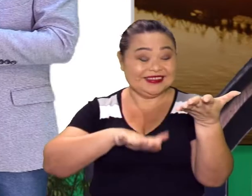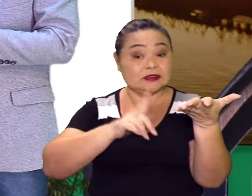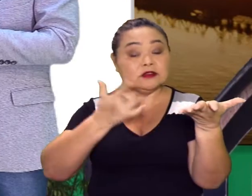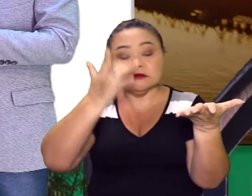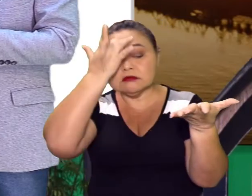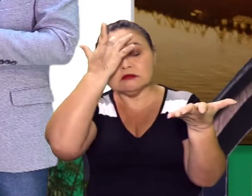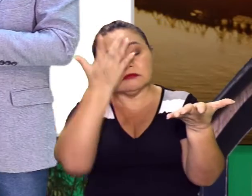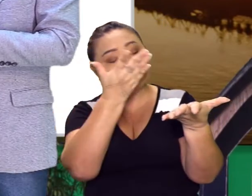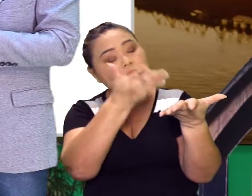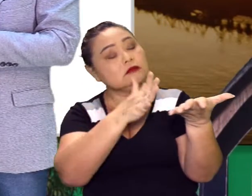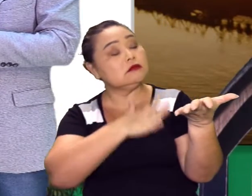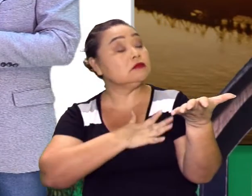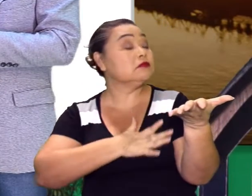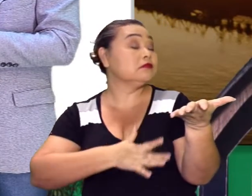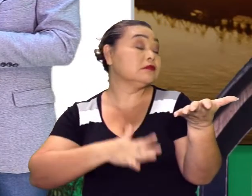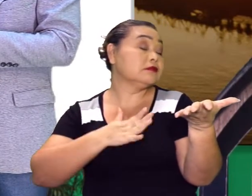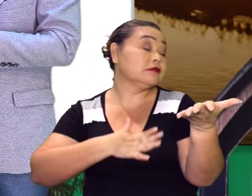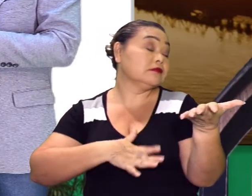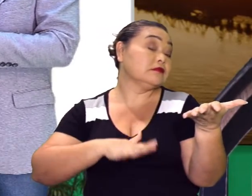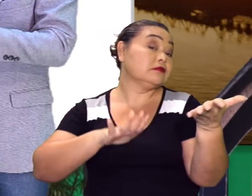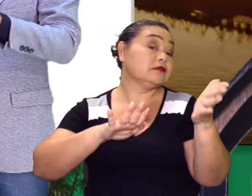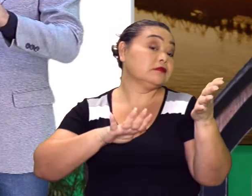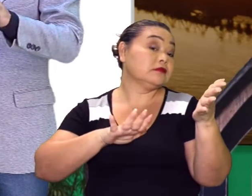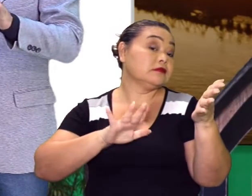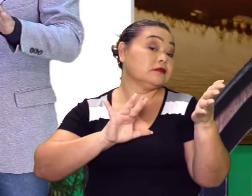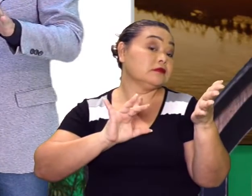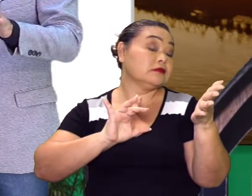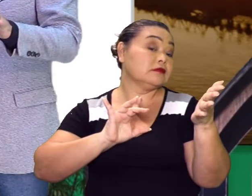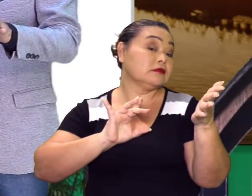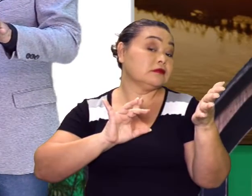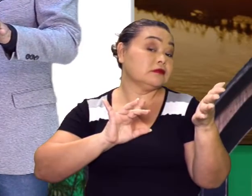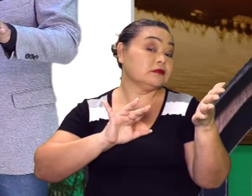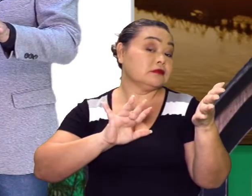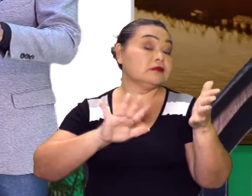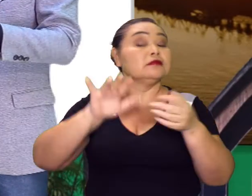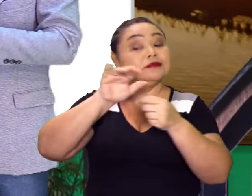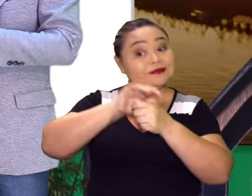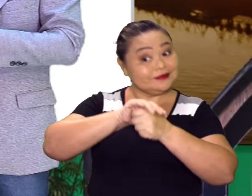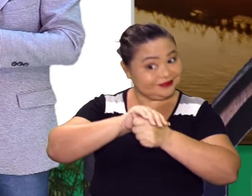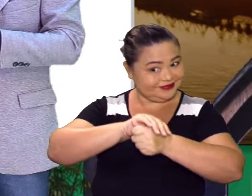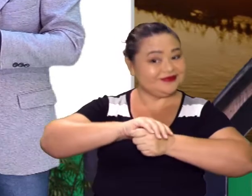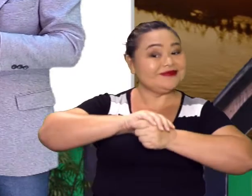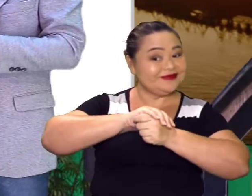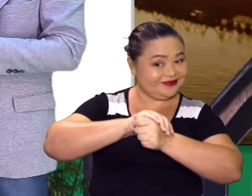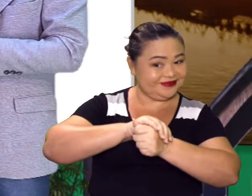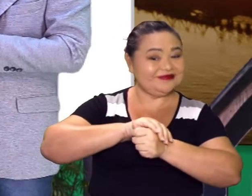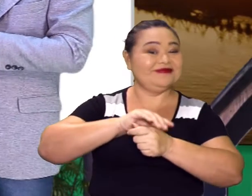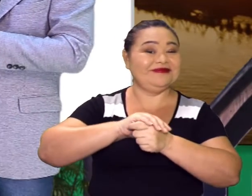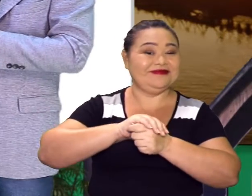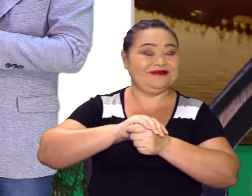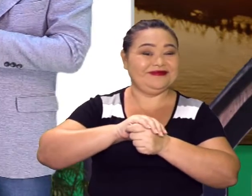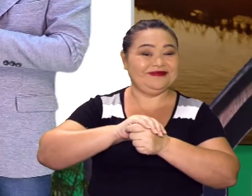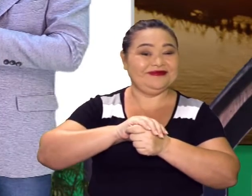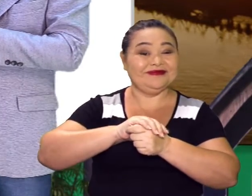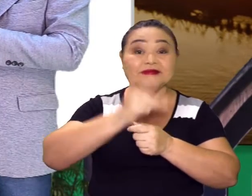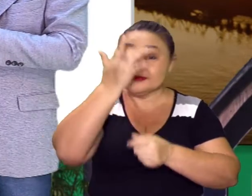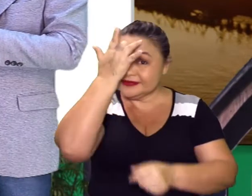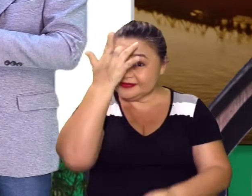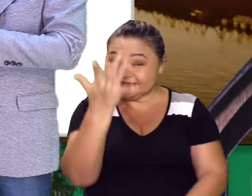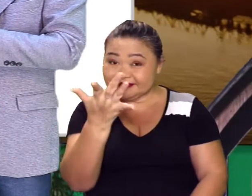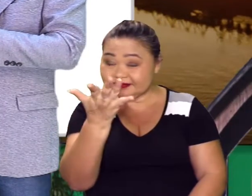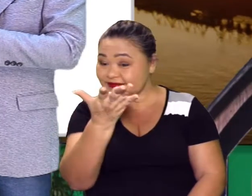atividade fácil. Tranquila. Só na manha do jabuti. Na manha do jabuti.